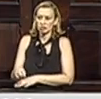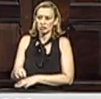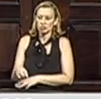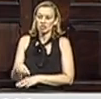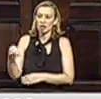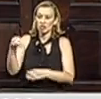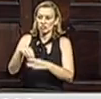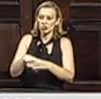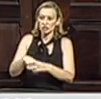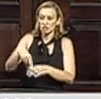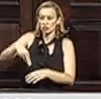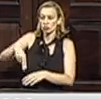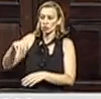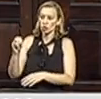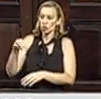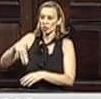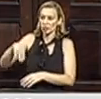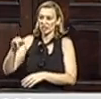nominal.